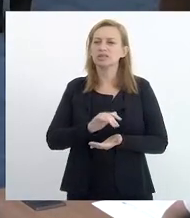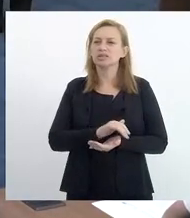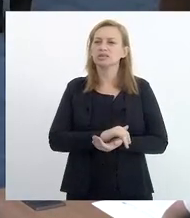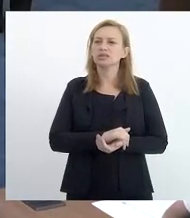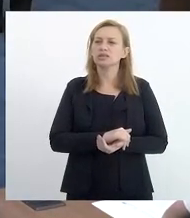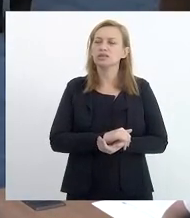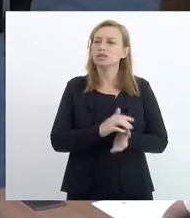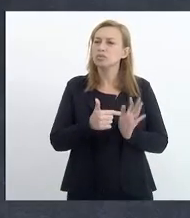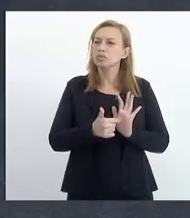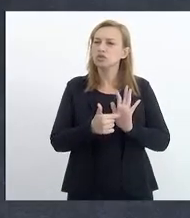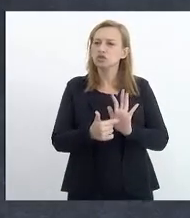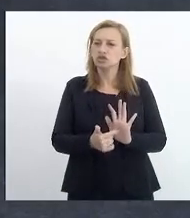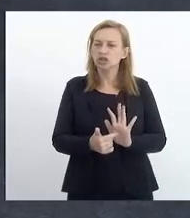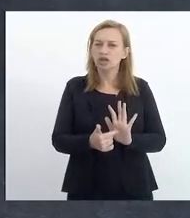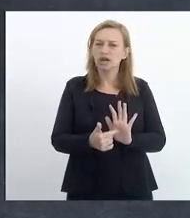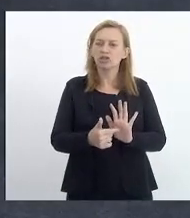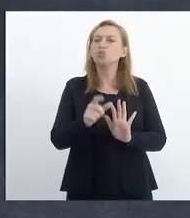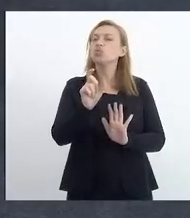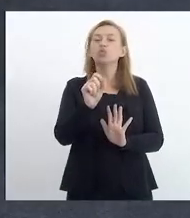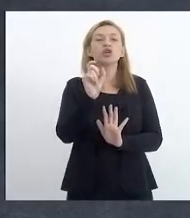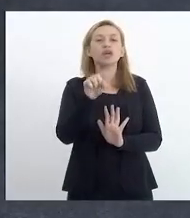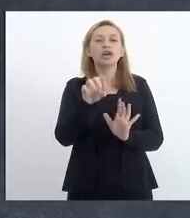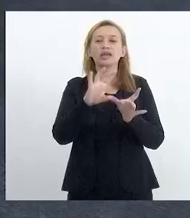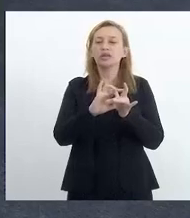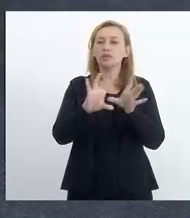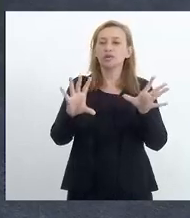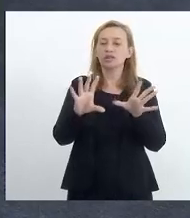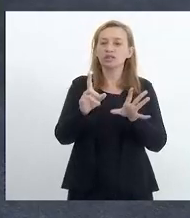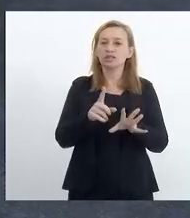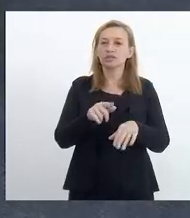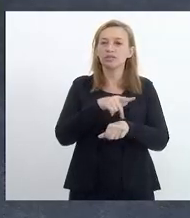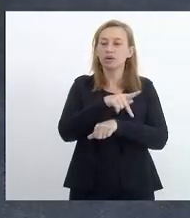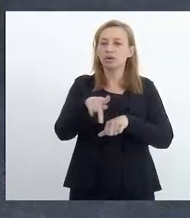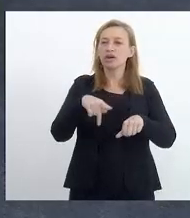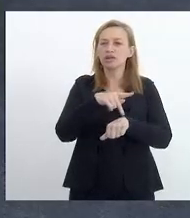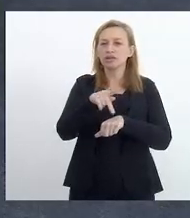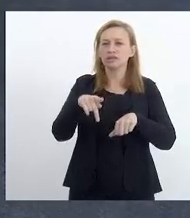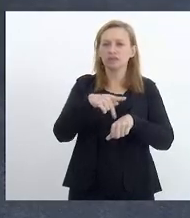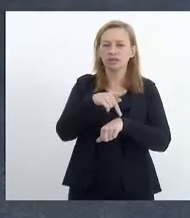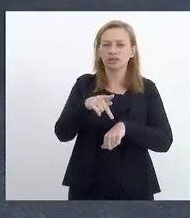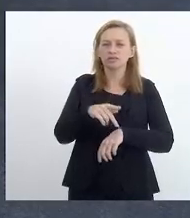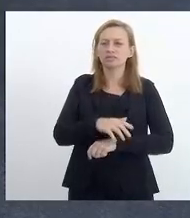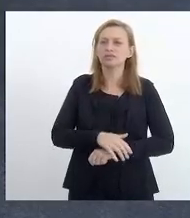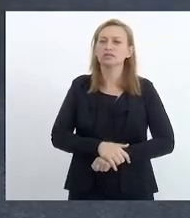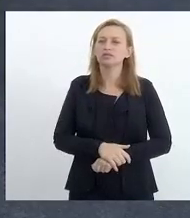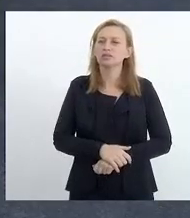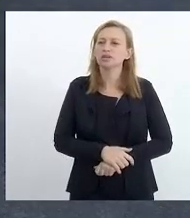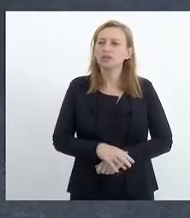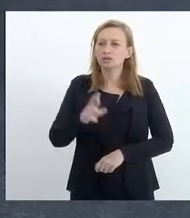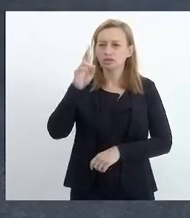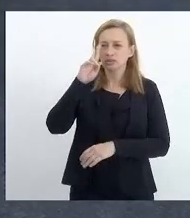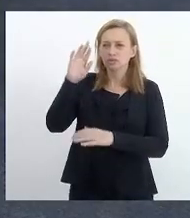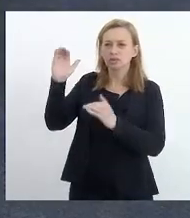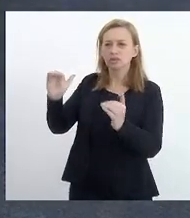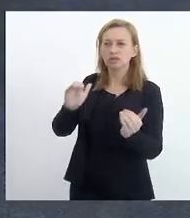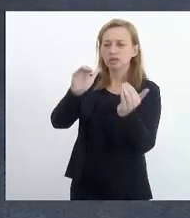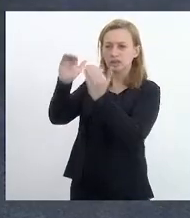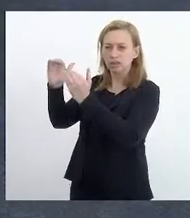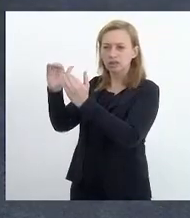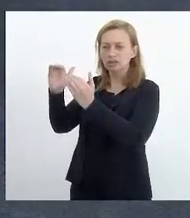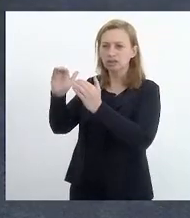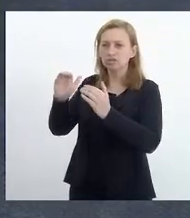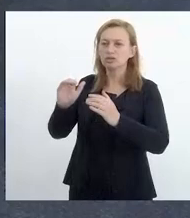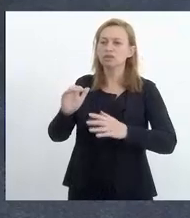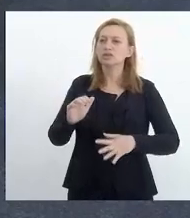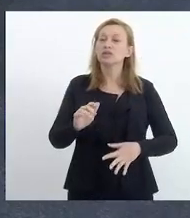dado uma aula de democracia para este país. Vossa Excelência, ouso a